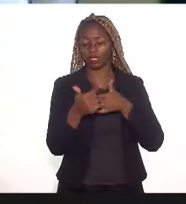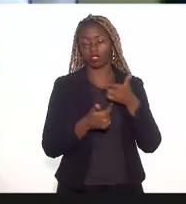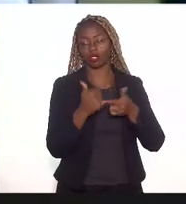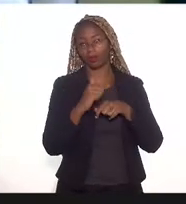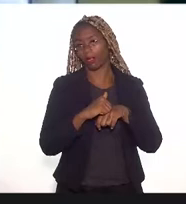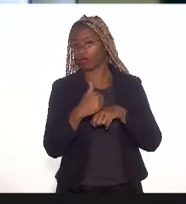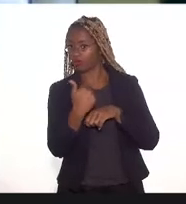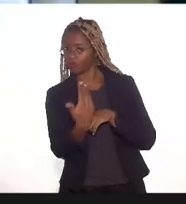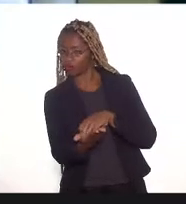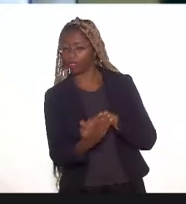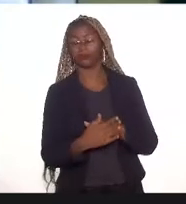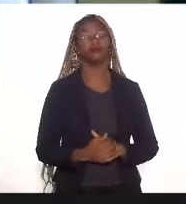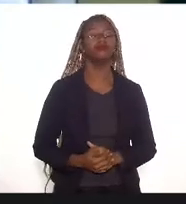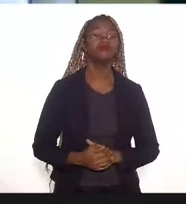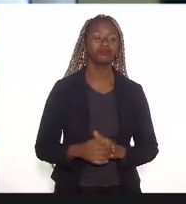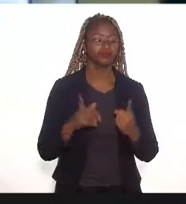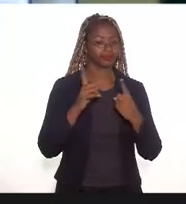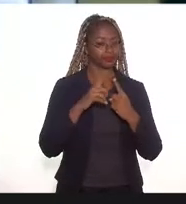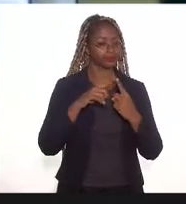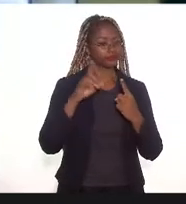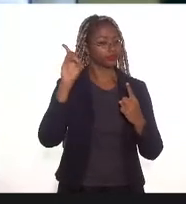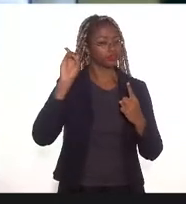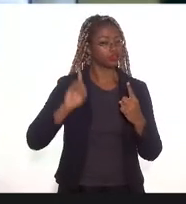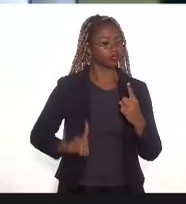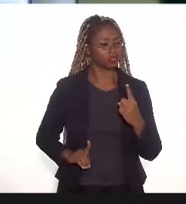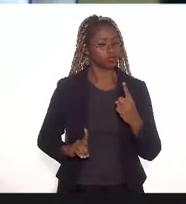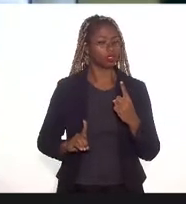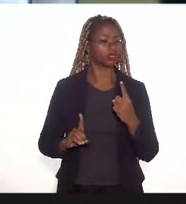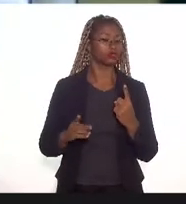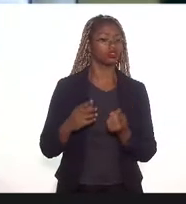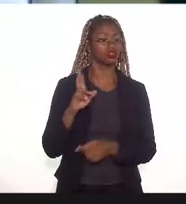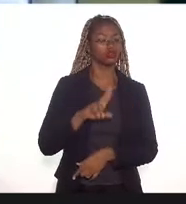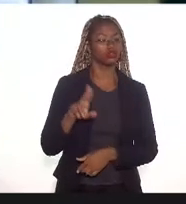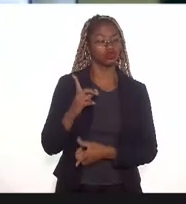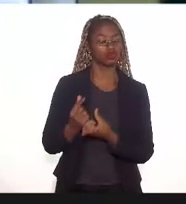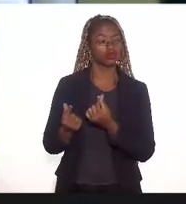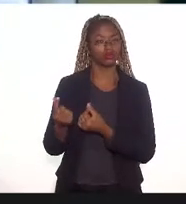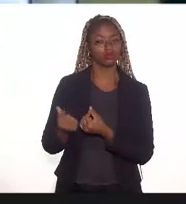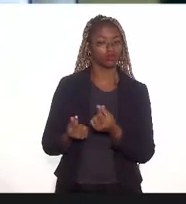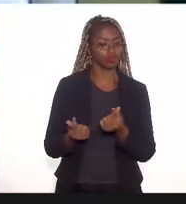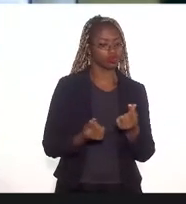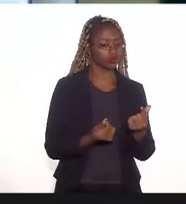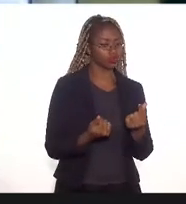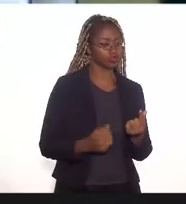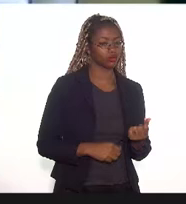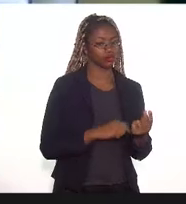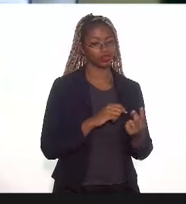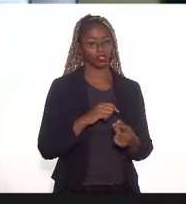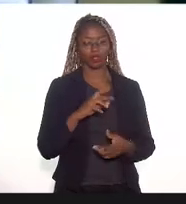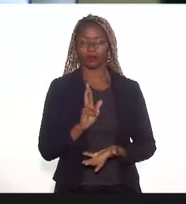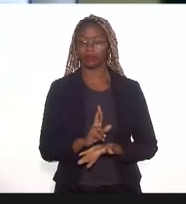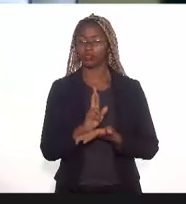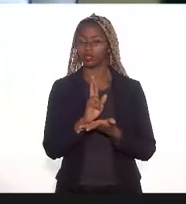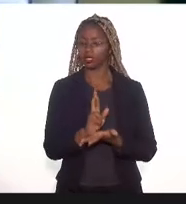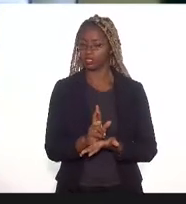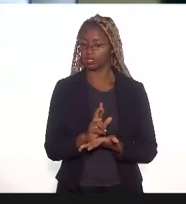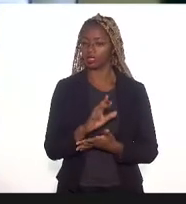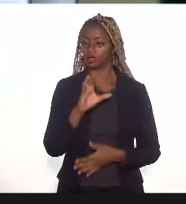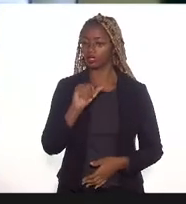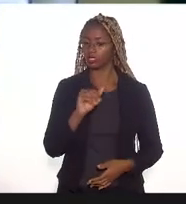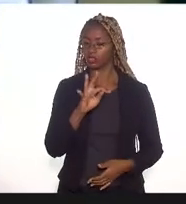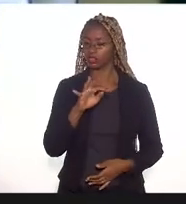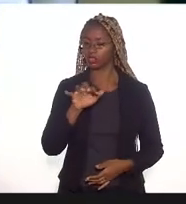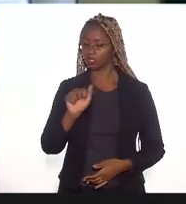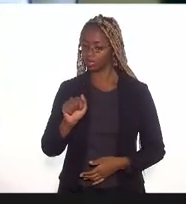propriamente dito. A diretoria de distritos industriais, que cuida do fomento e desenvolvimento de distritos, representada pela senhora Kátia